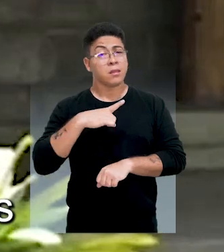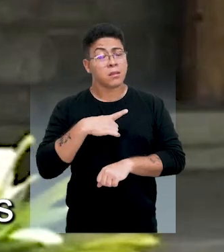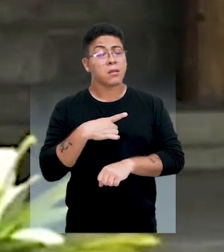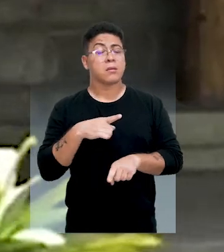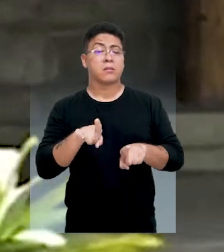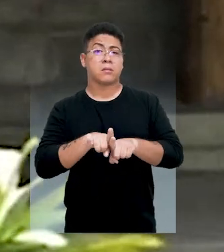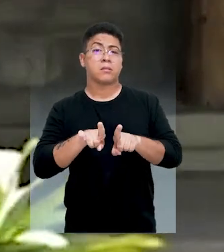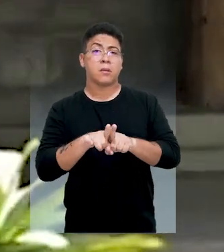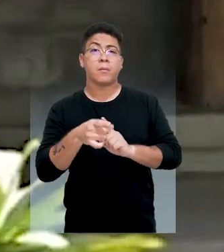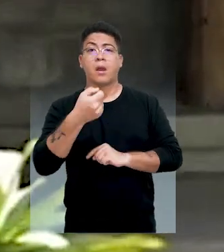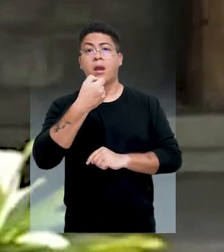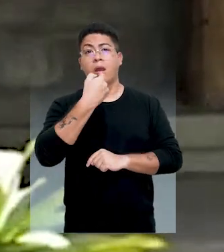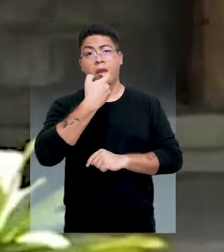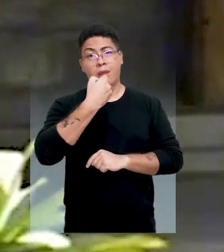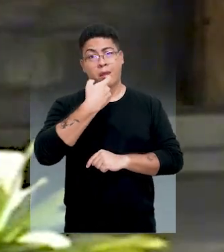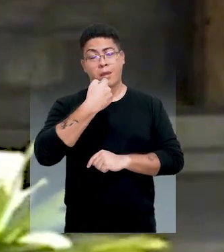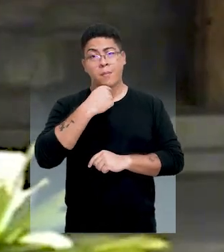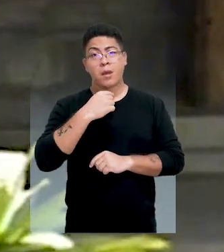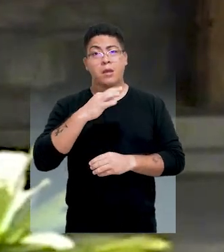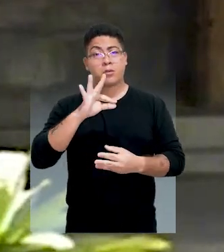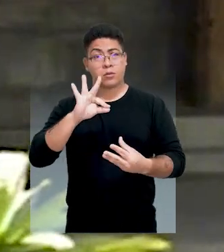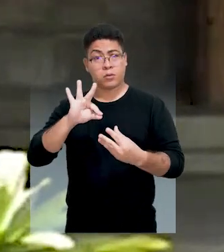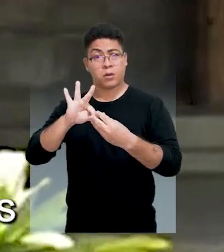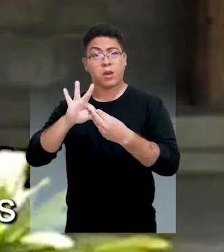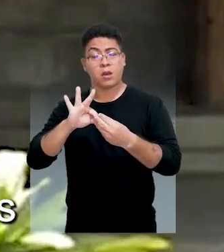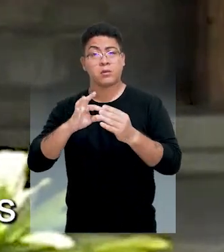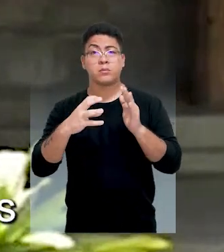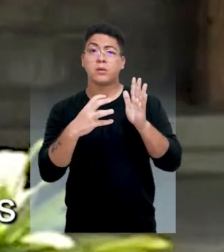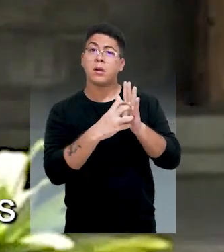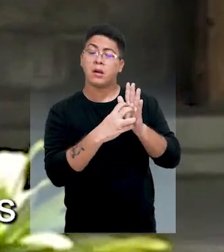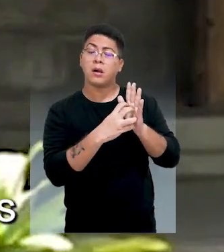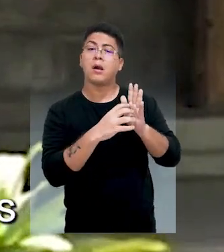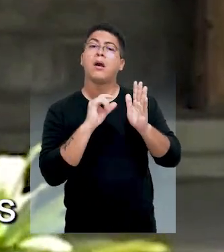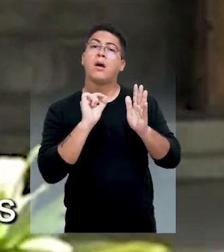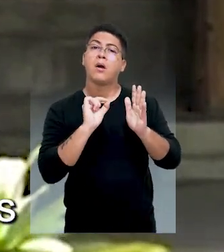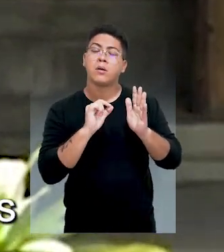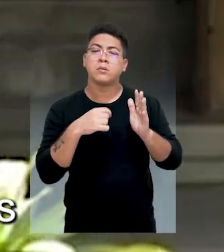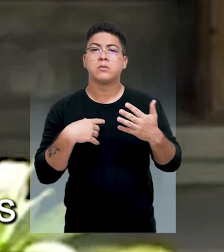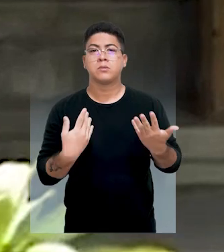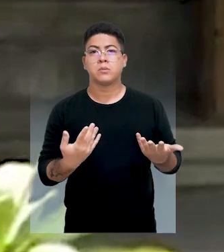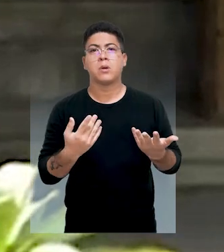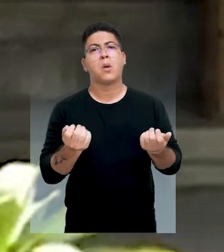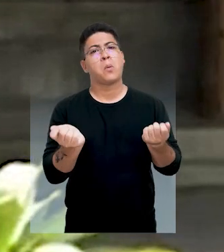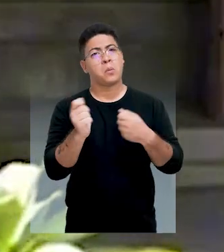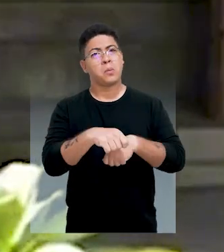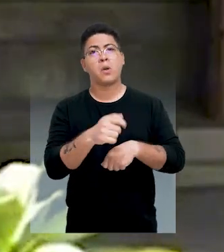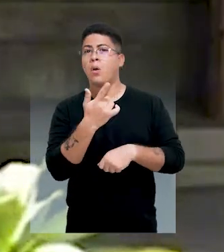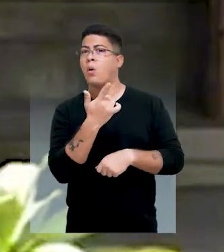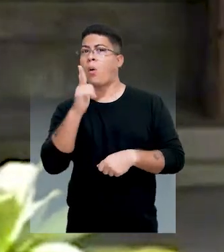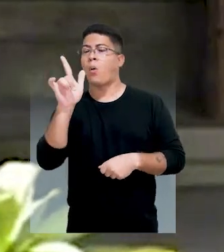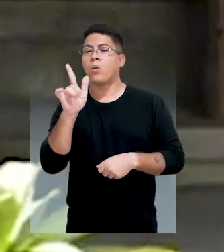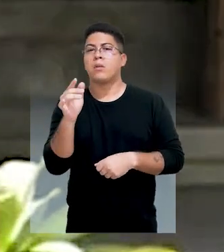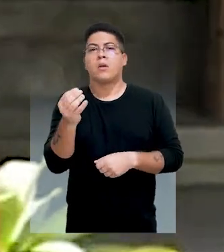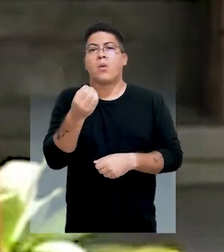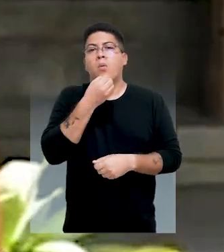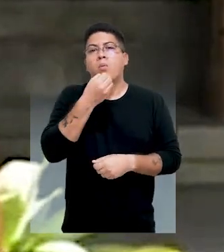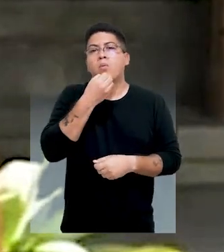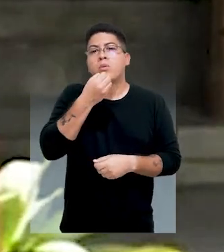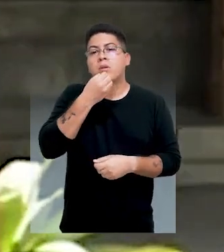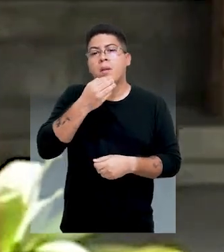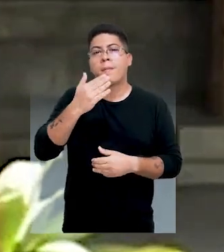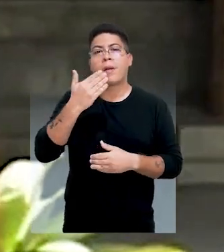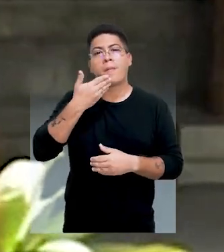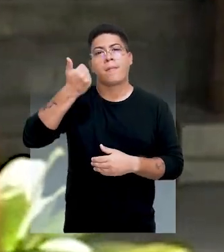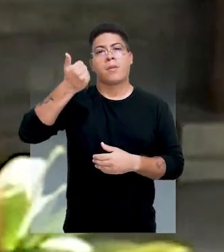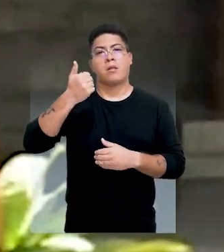para as pessoas vivendo com HIV e AIDS. No entanto, algumas ações ainda podem ser tomadas para a melhoria da qualidade de vida dessas